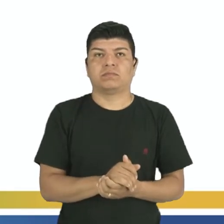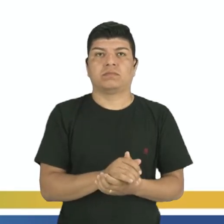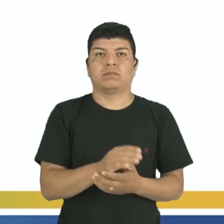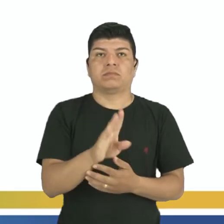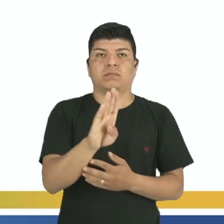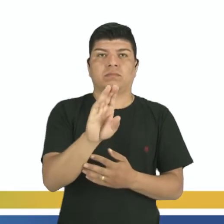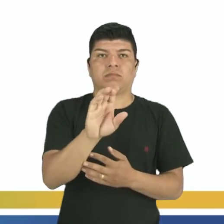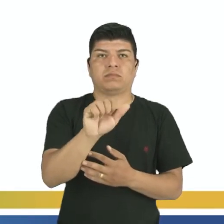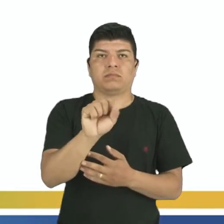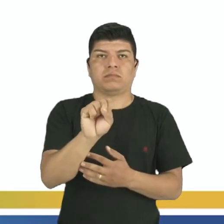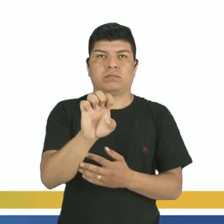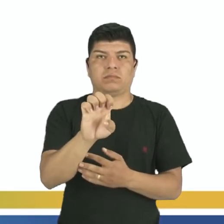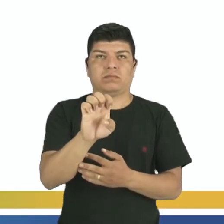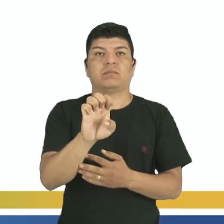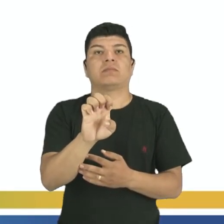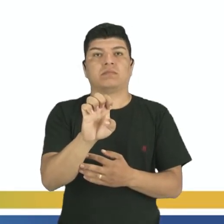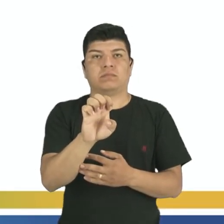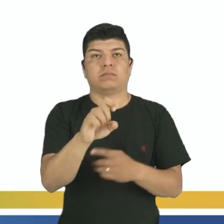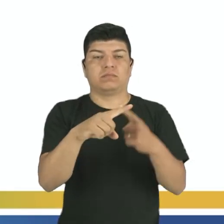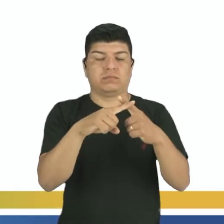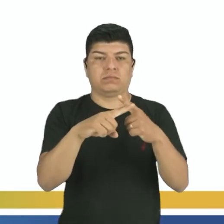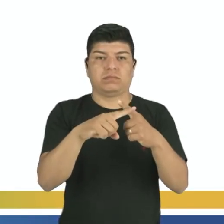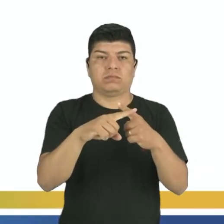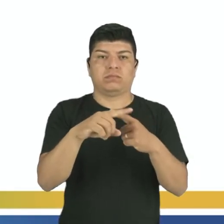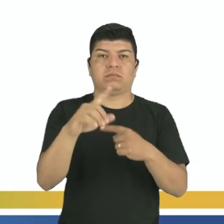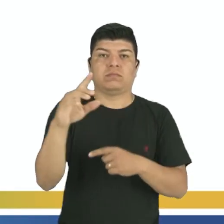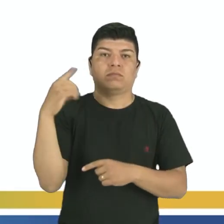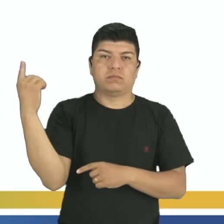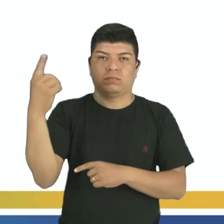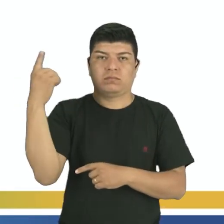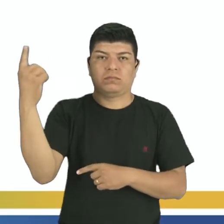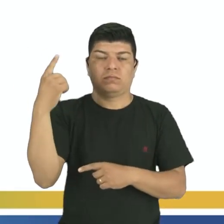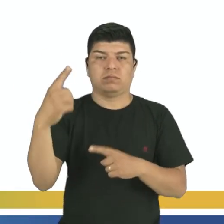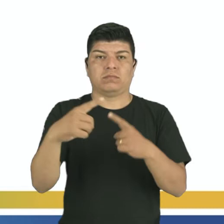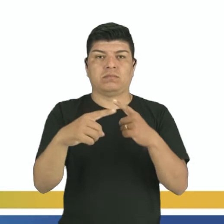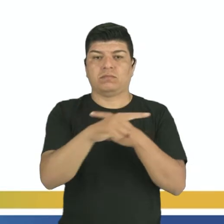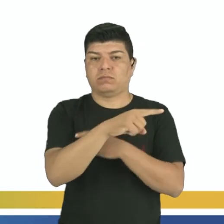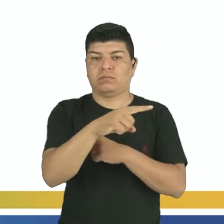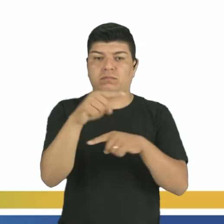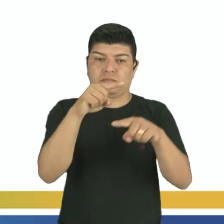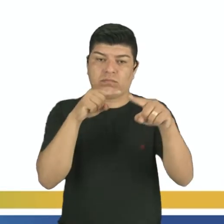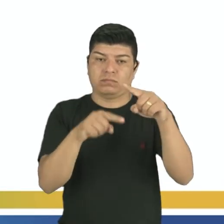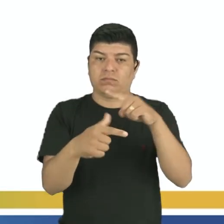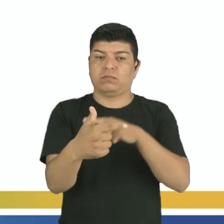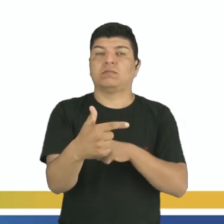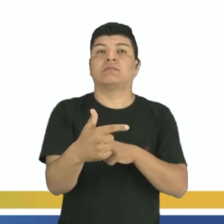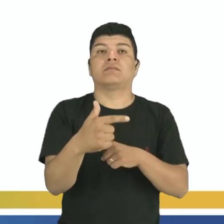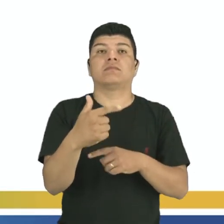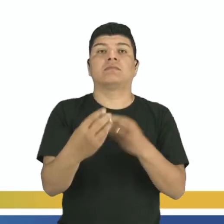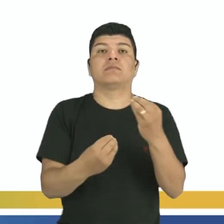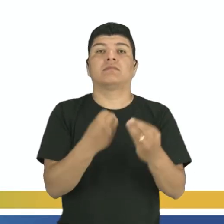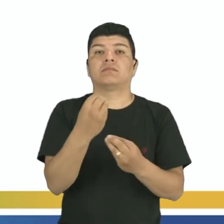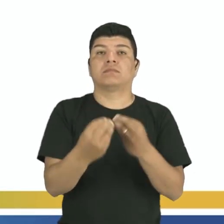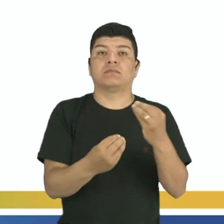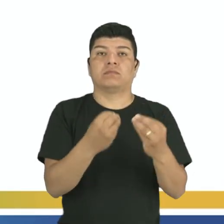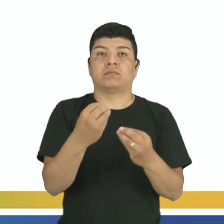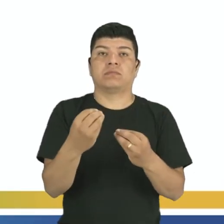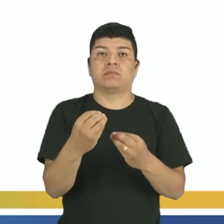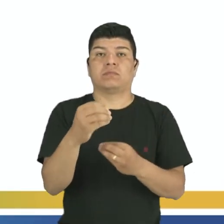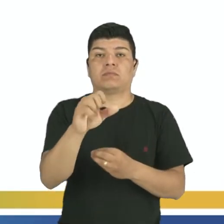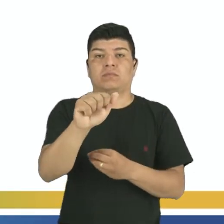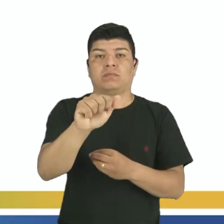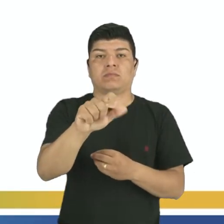Base multiplicado pela altura sobre 2. A base, gente, aqui é importante nós termos uma ideia do que é a altura de um